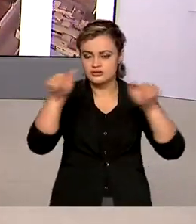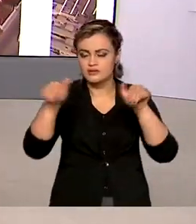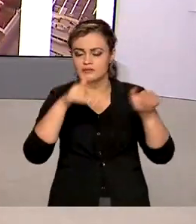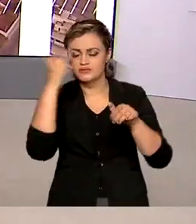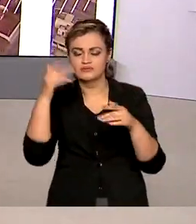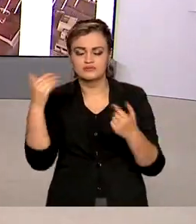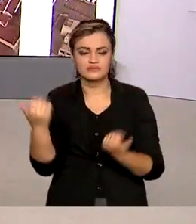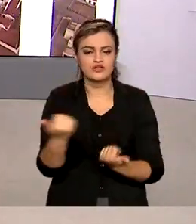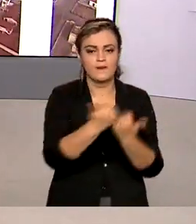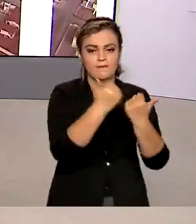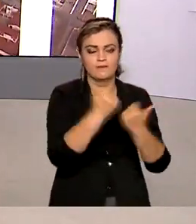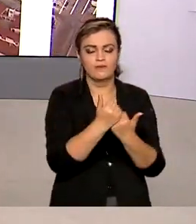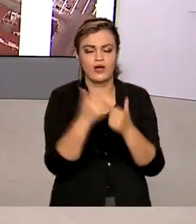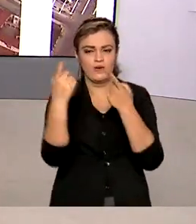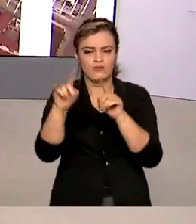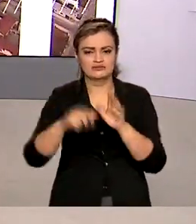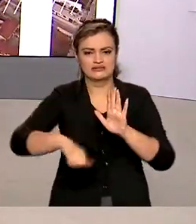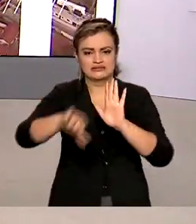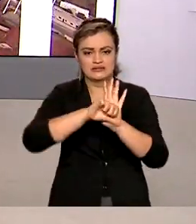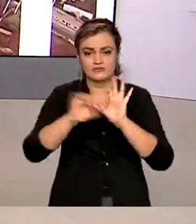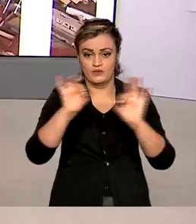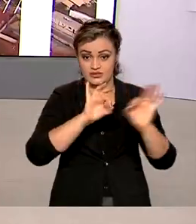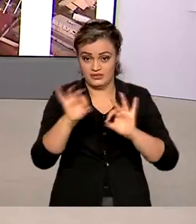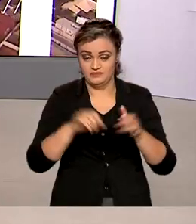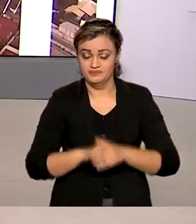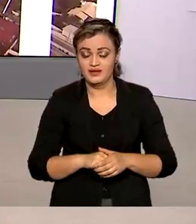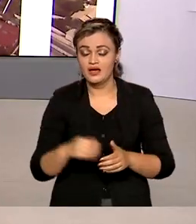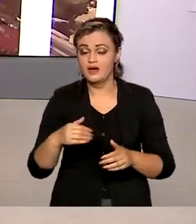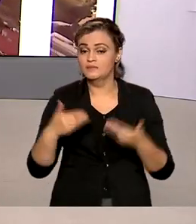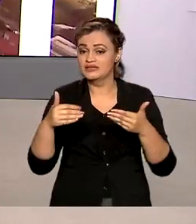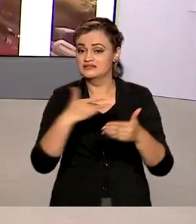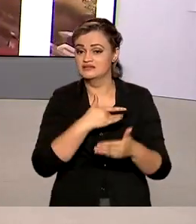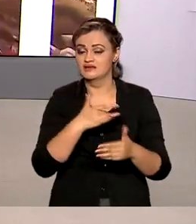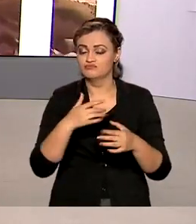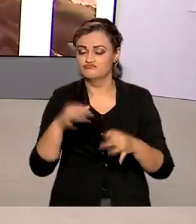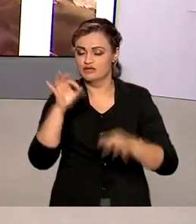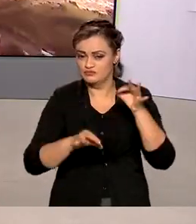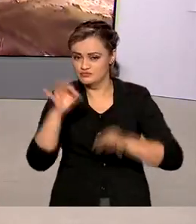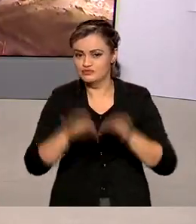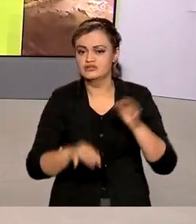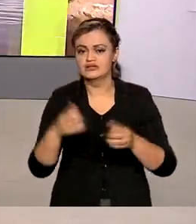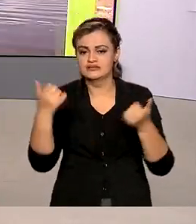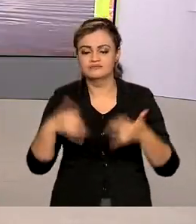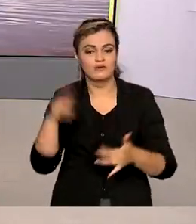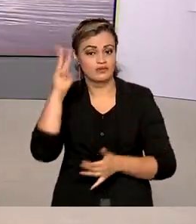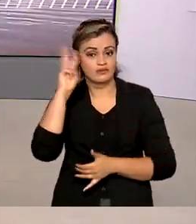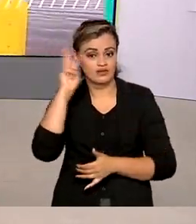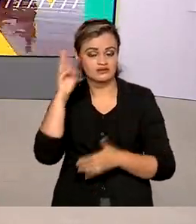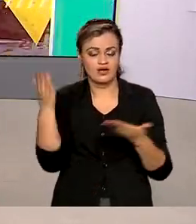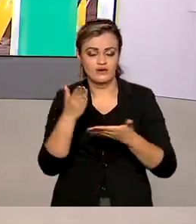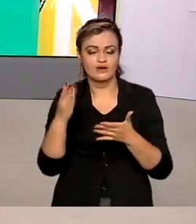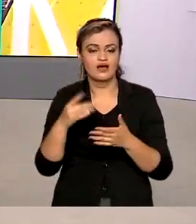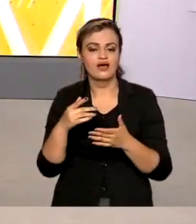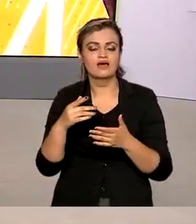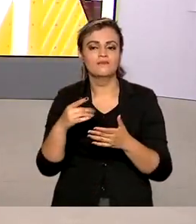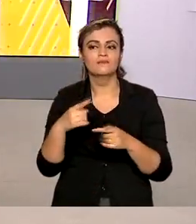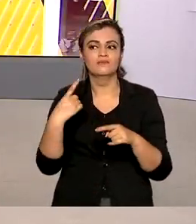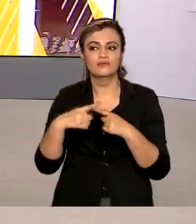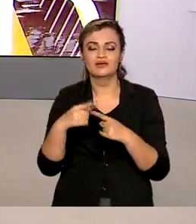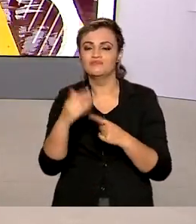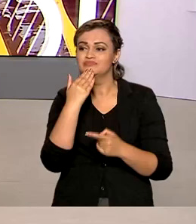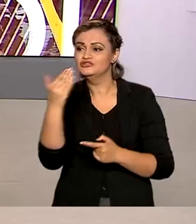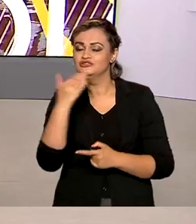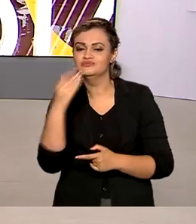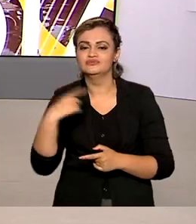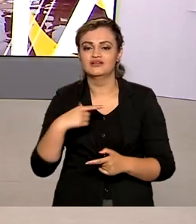organizado no Estado. O anúncio foi feito pelo Ministério da Justiça e Segurança Pública nesta terça-feira e ocorre depois de pedido de ajuda